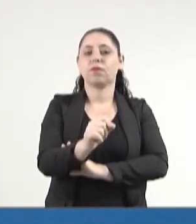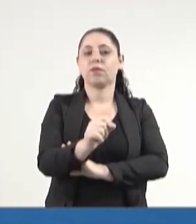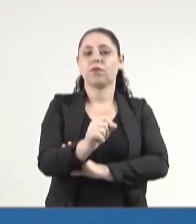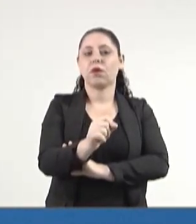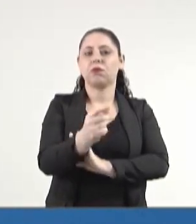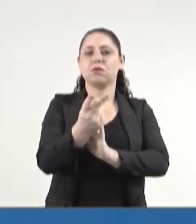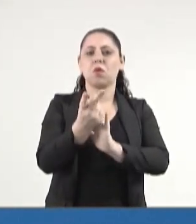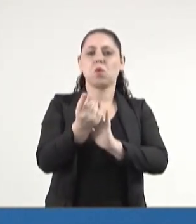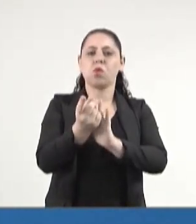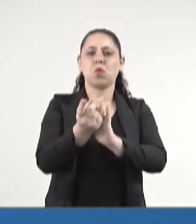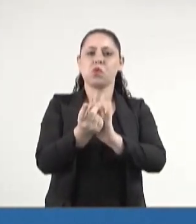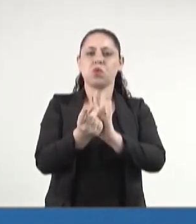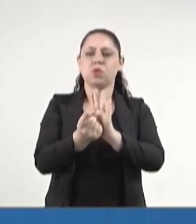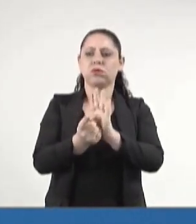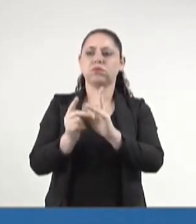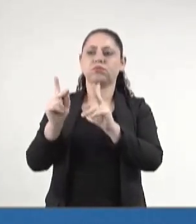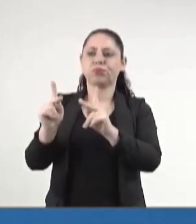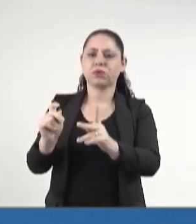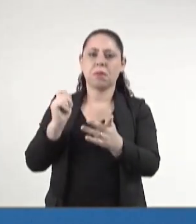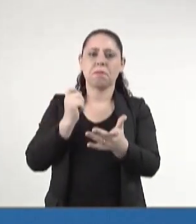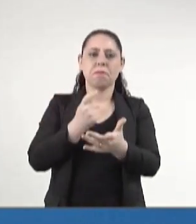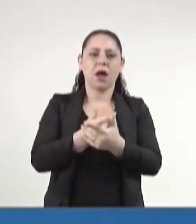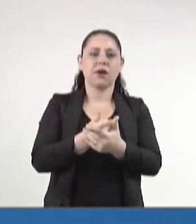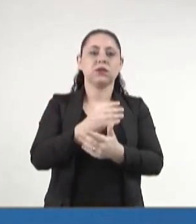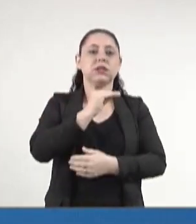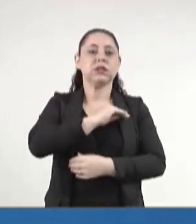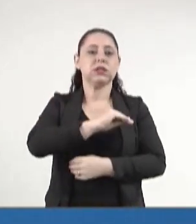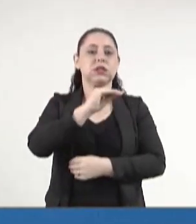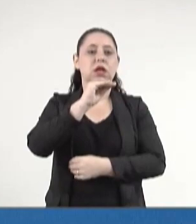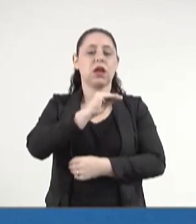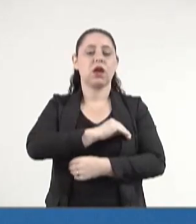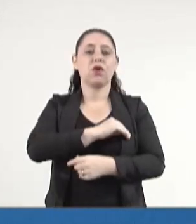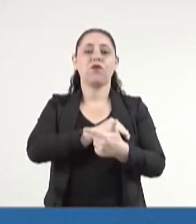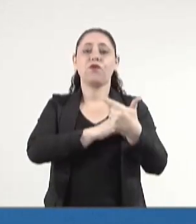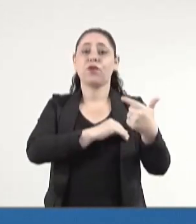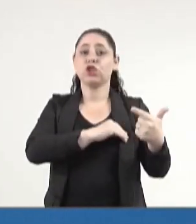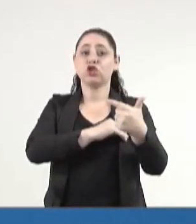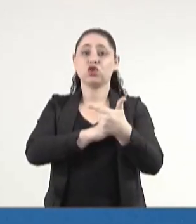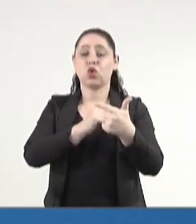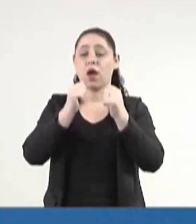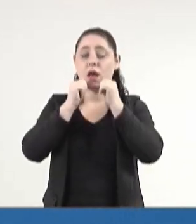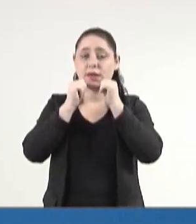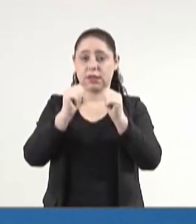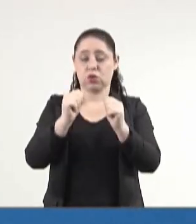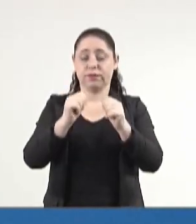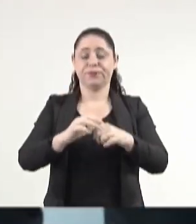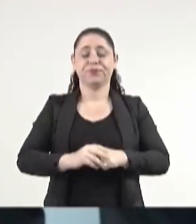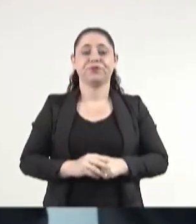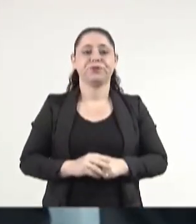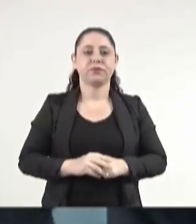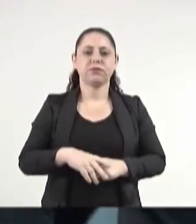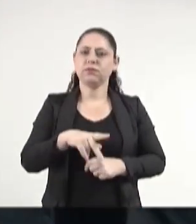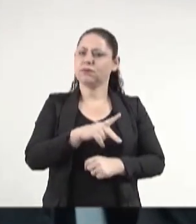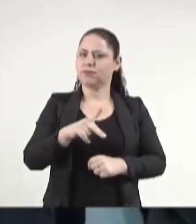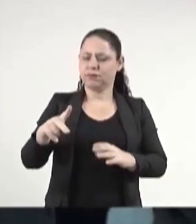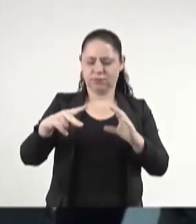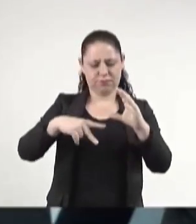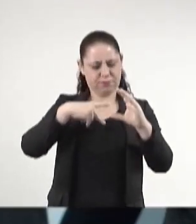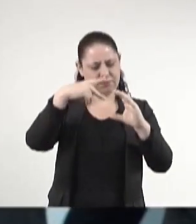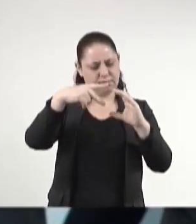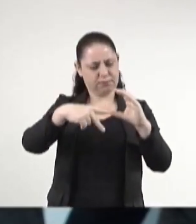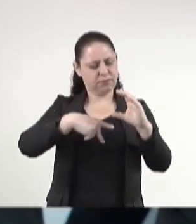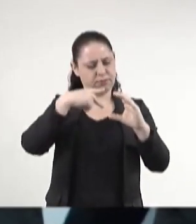indicação, os gastos com dinheiro público para pagamento de salário de 22 assessores. O presidente